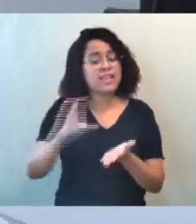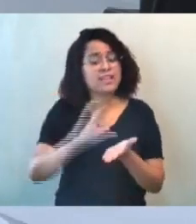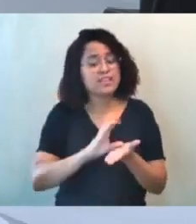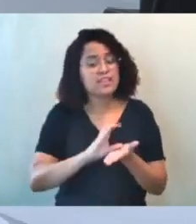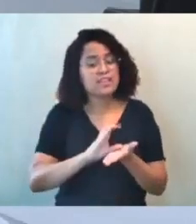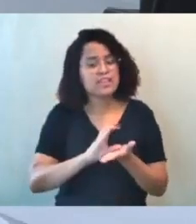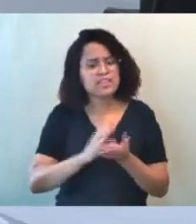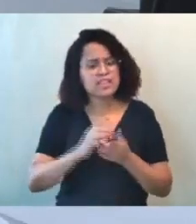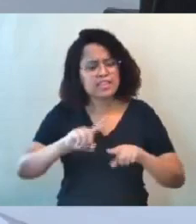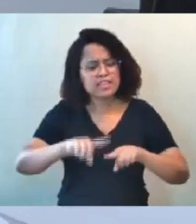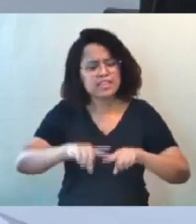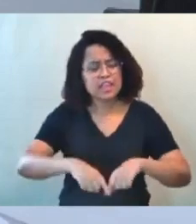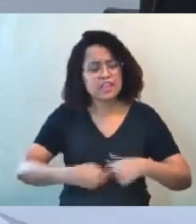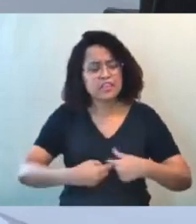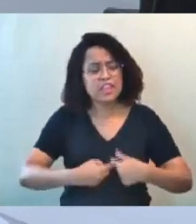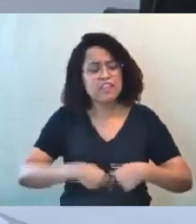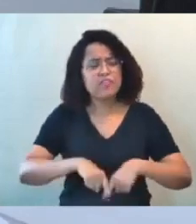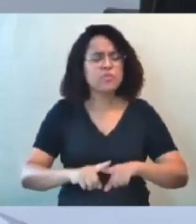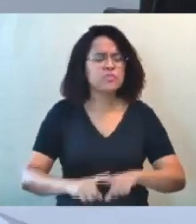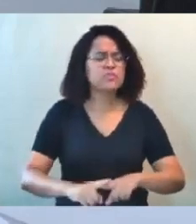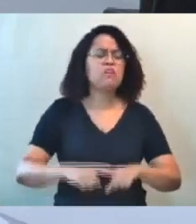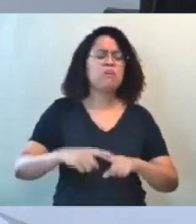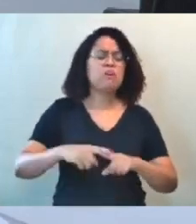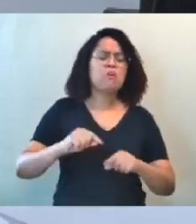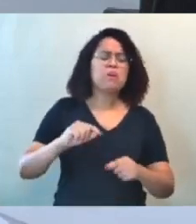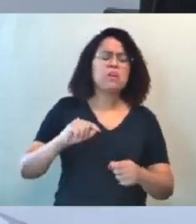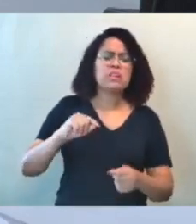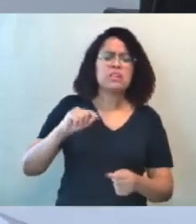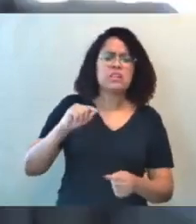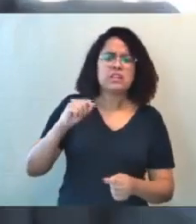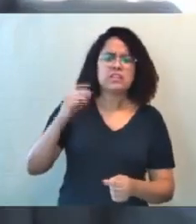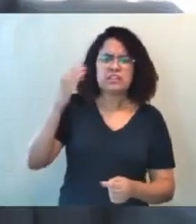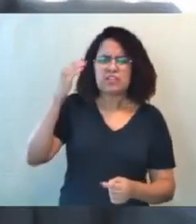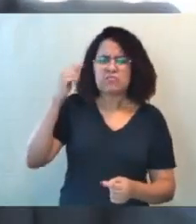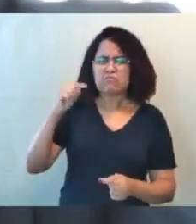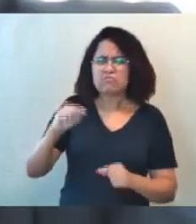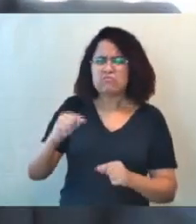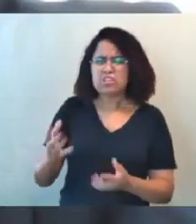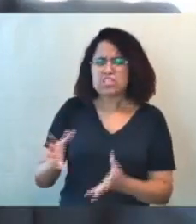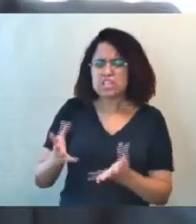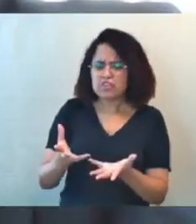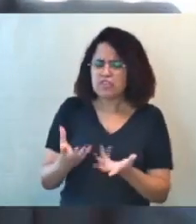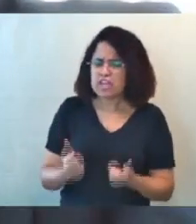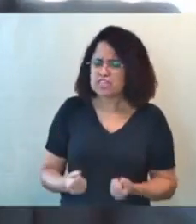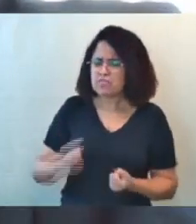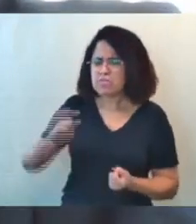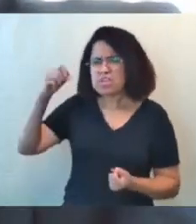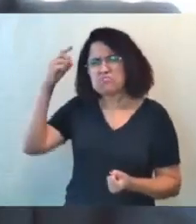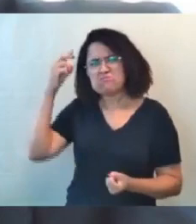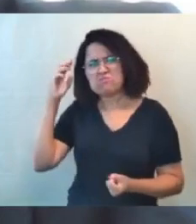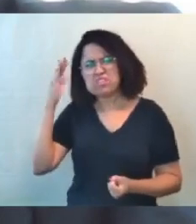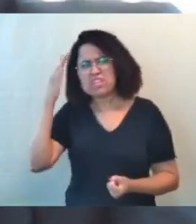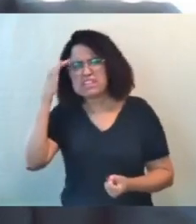saber quantos servidores utilizam o sistema e qual sistema?